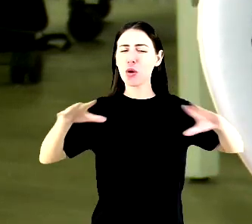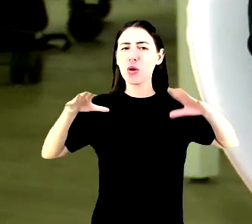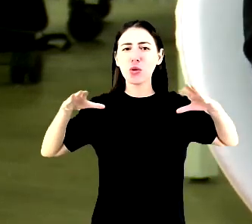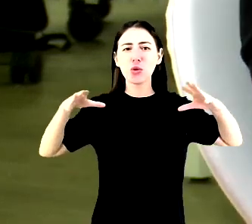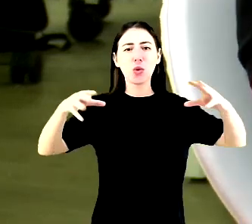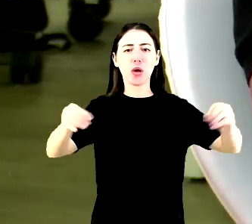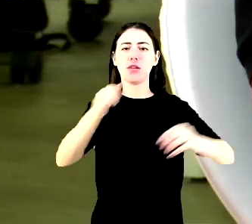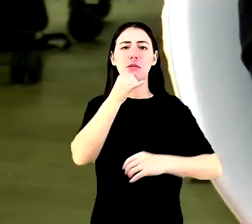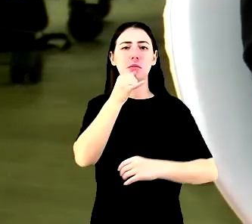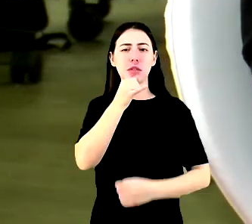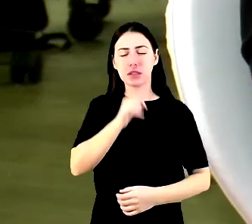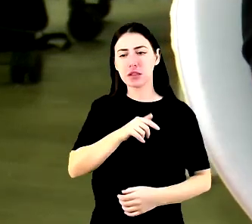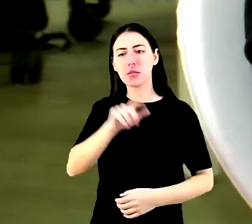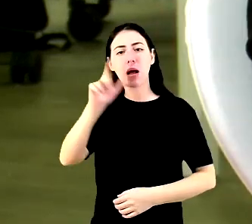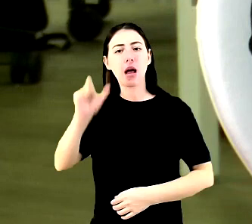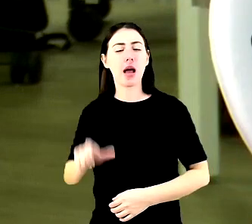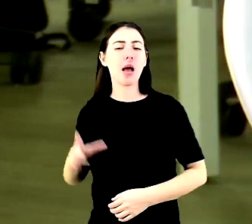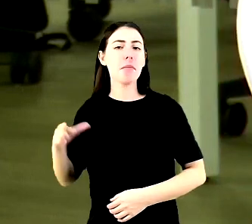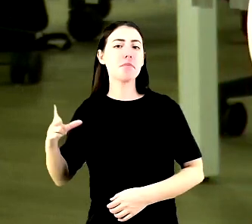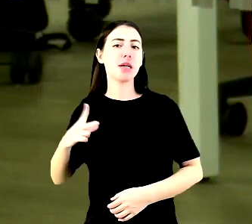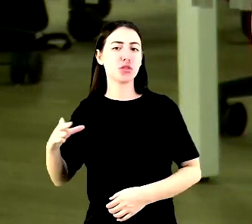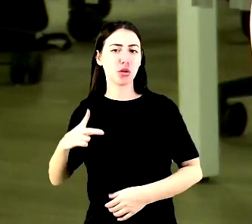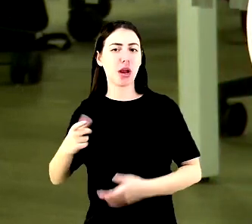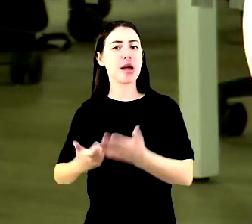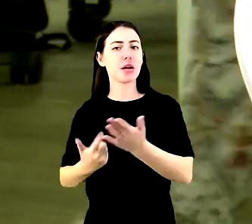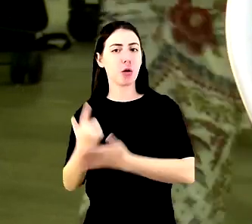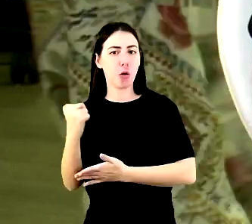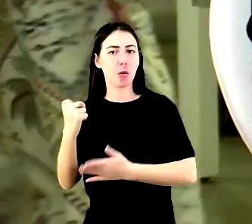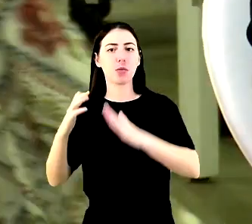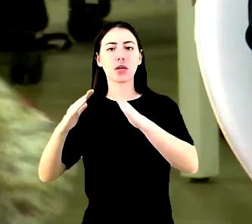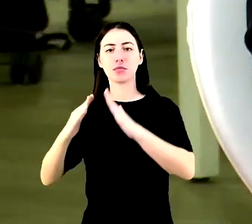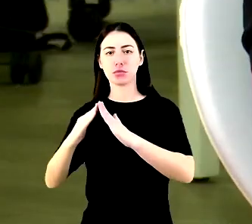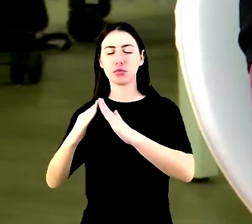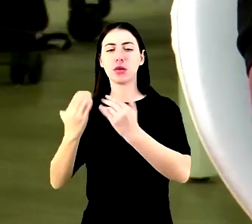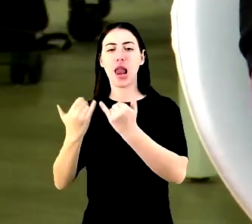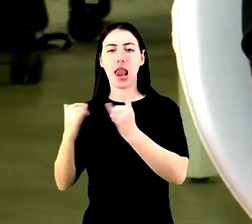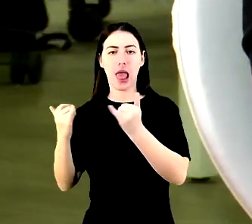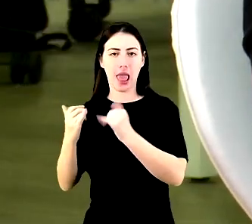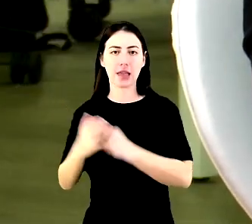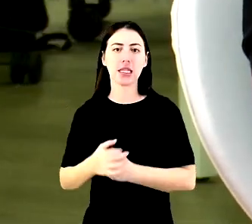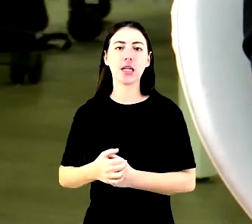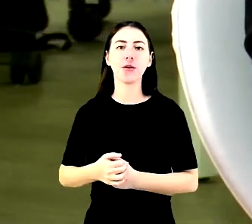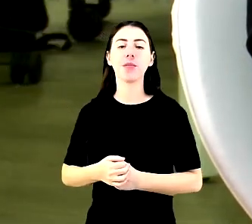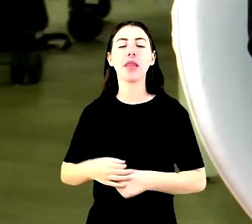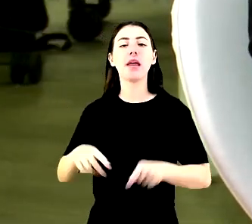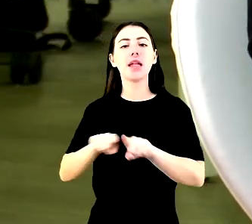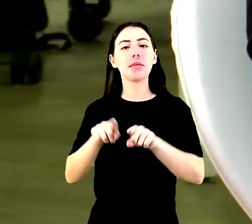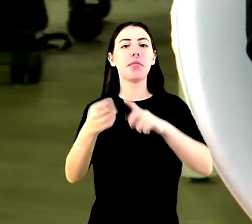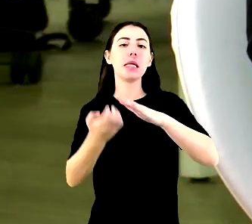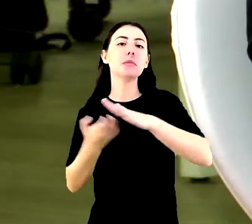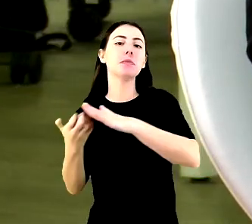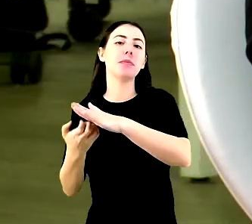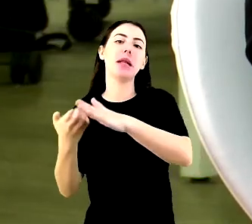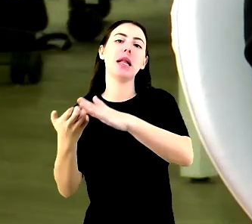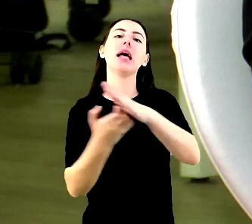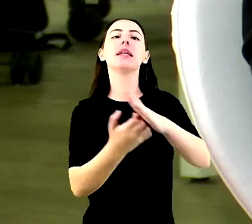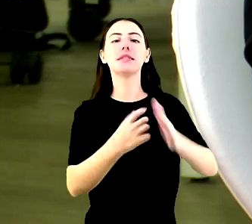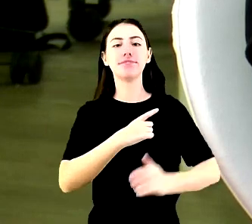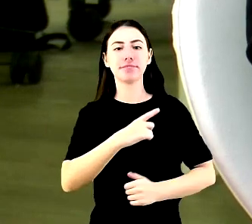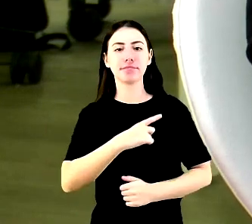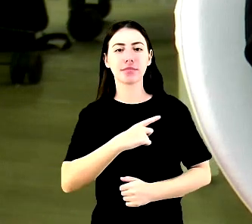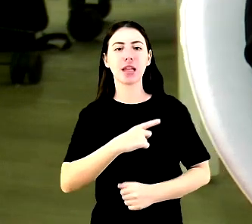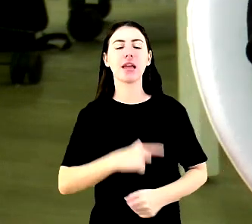Shell Recharge e da mobilidade elétrica. Então, mobilidade e eletricidade veio para ficar, e o Brasil, com a